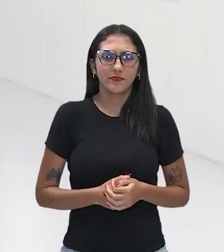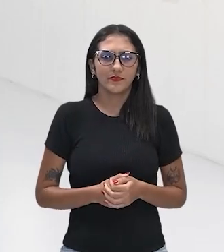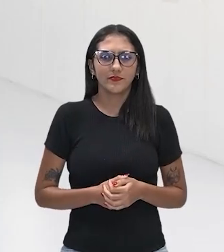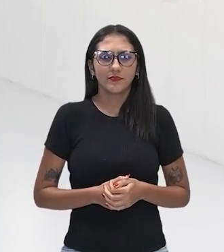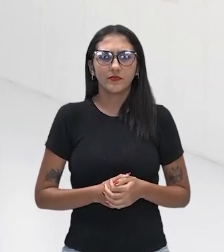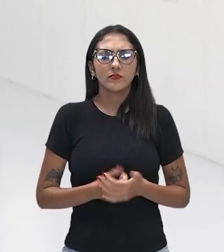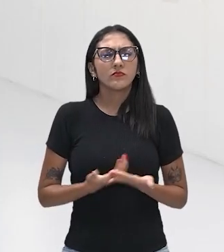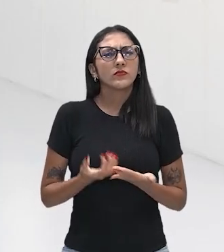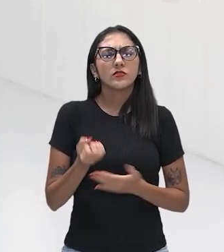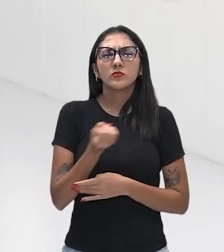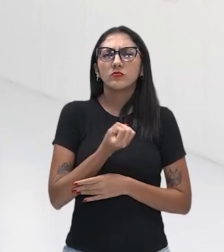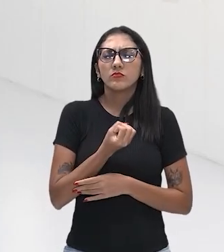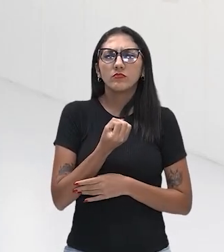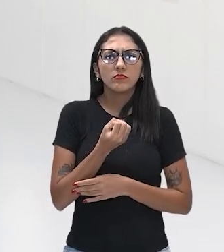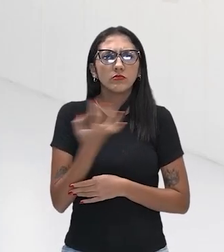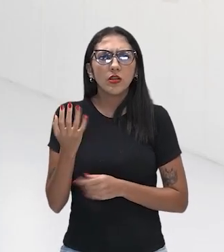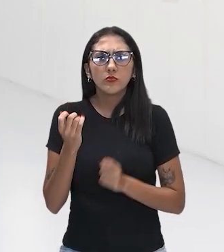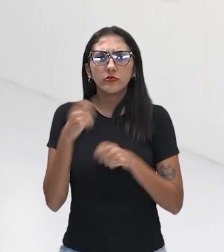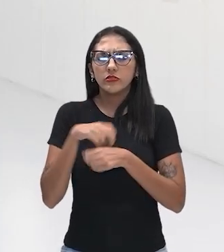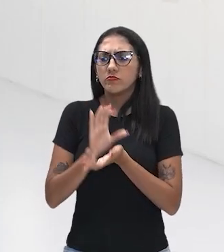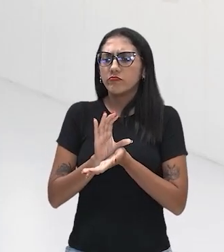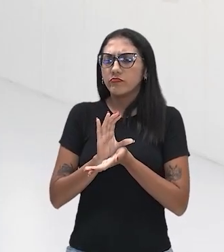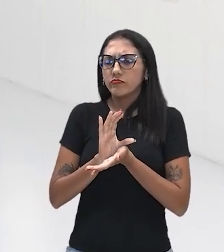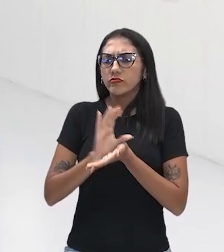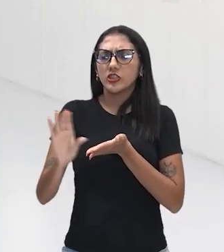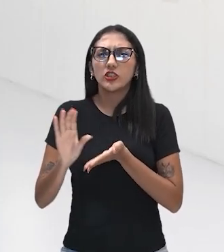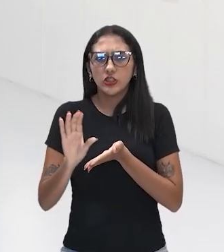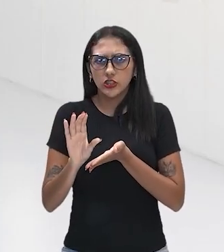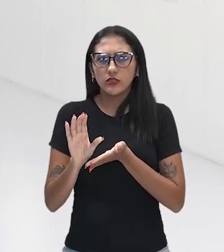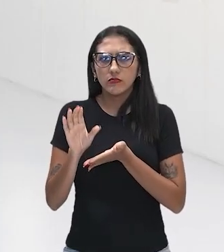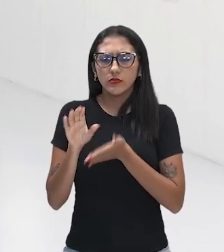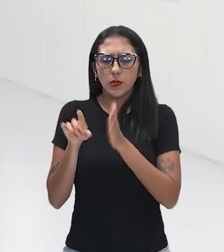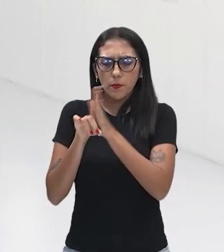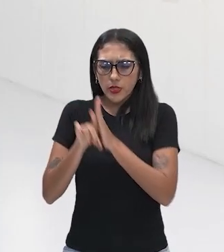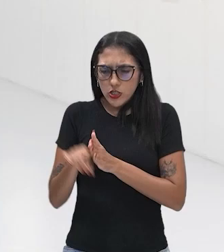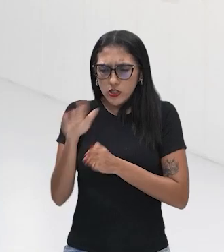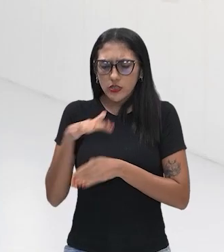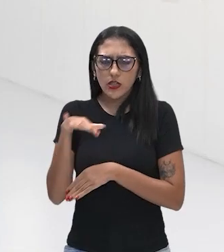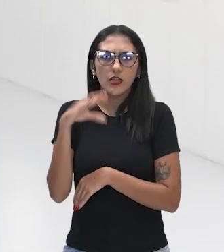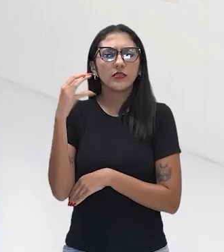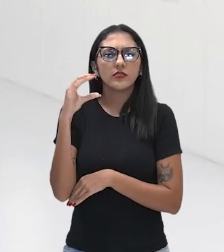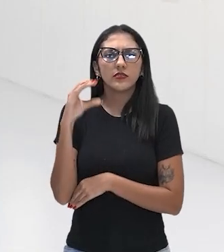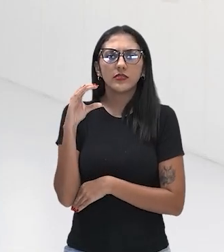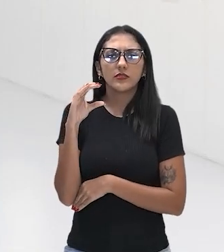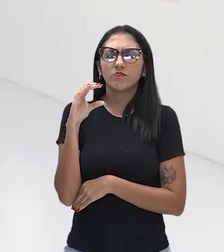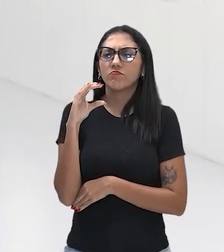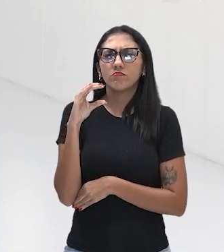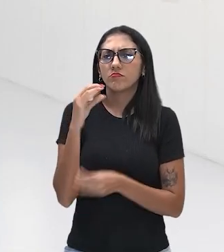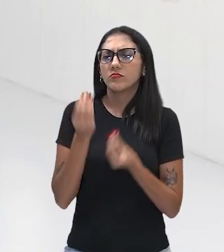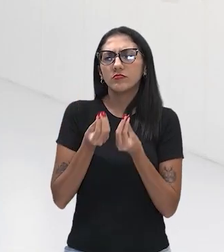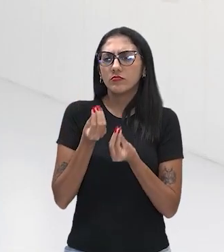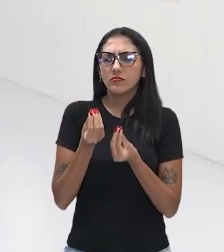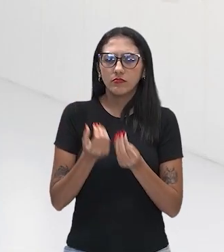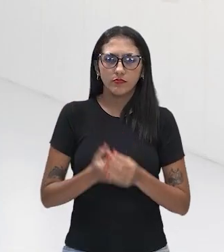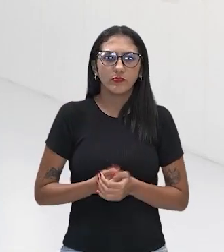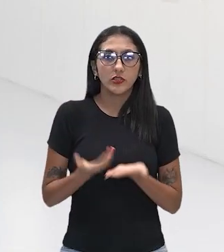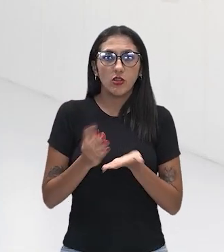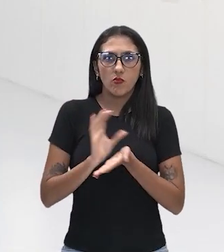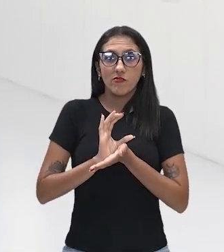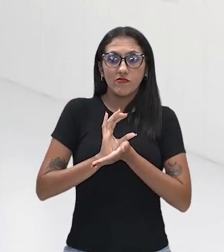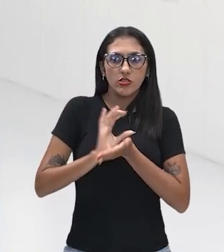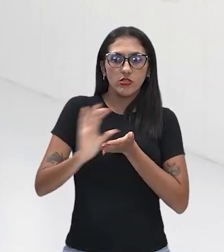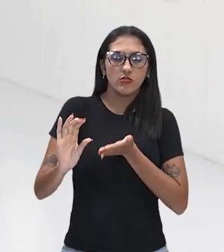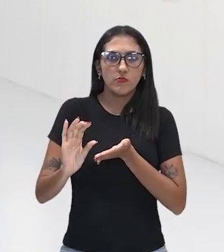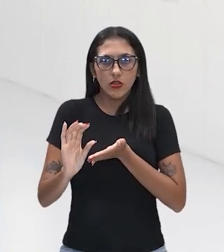vale investir na ciência? O quanto que vale será para você investir na ciência? Gente, o investimento na